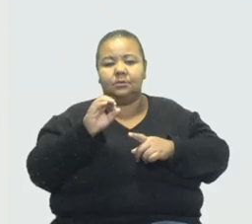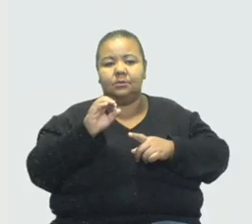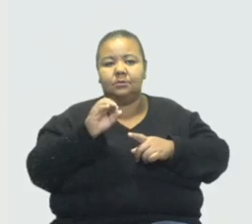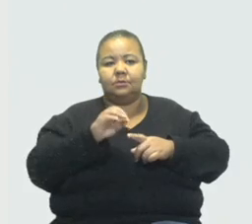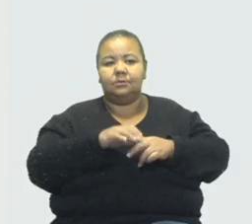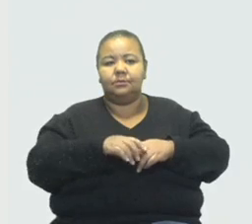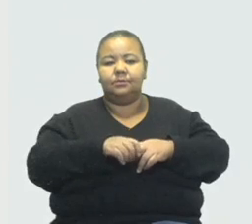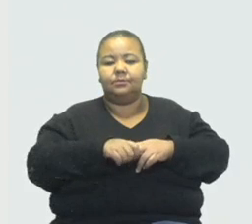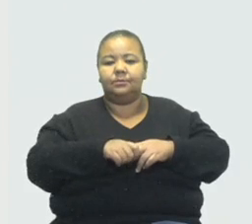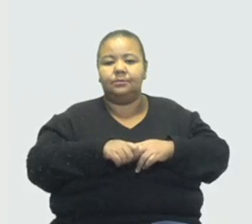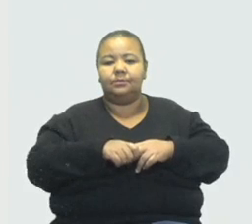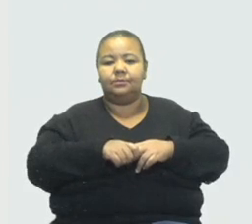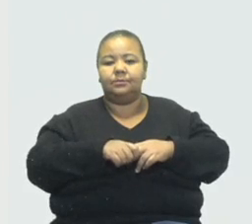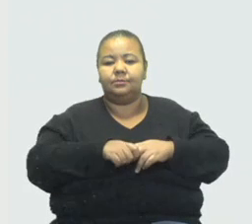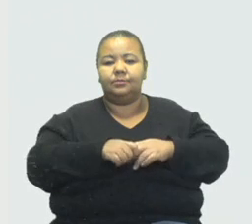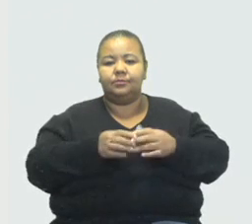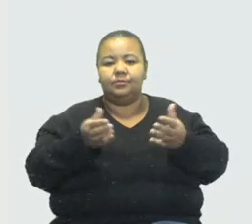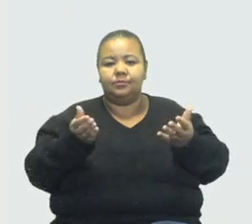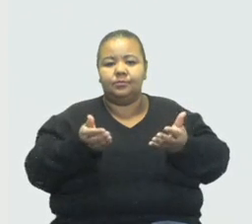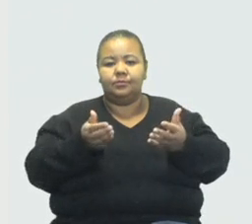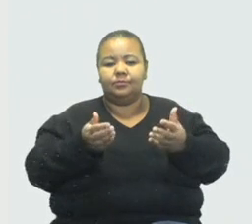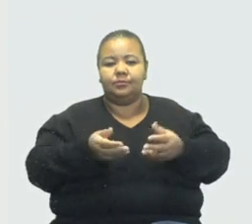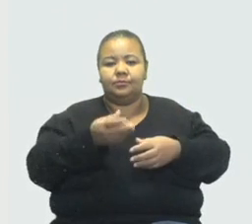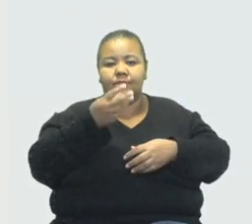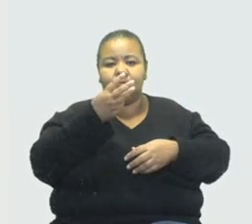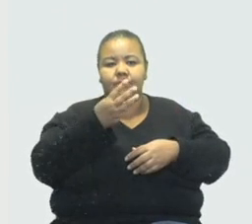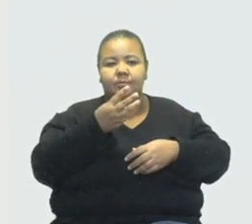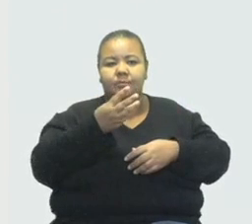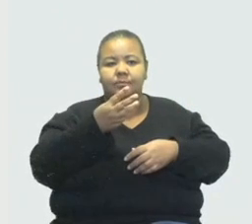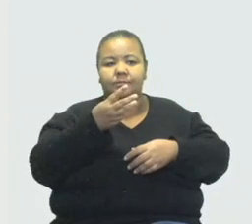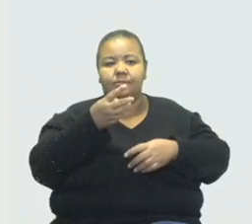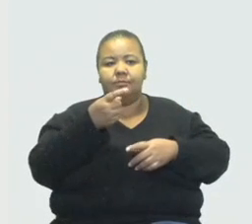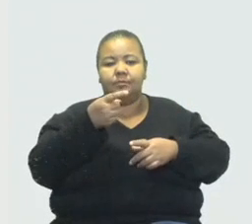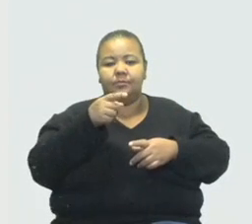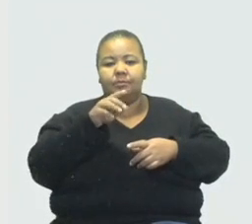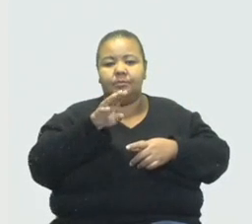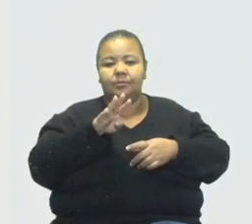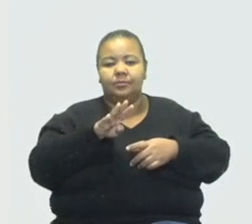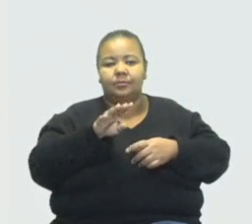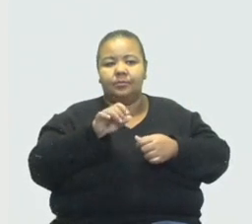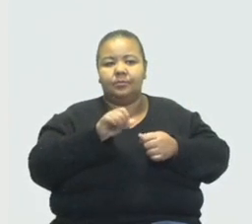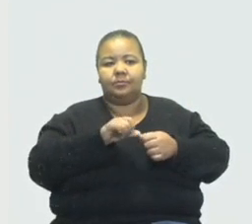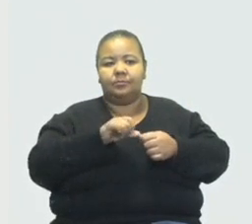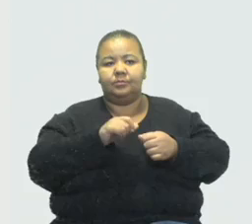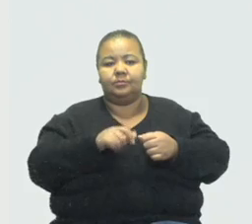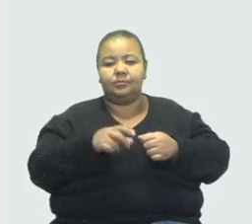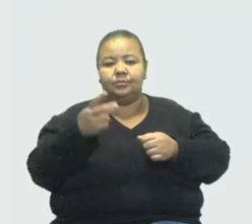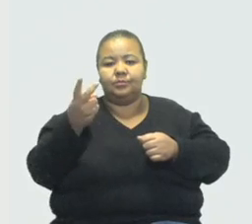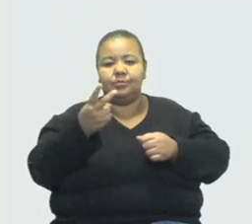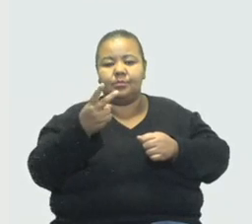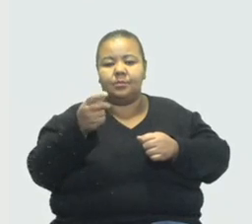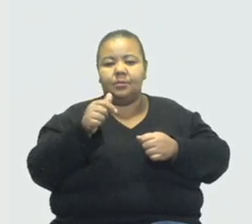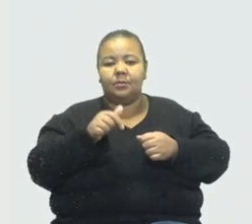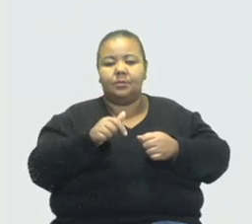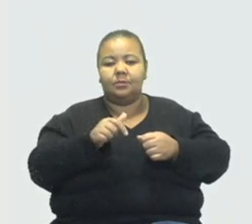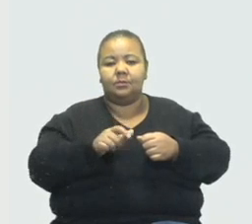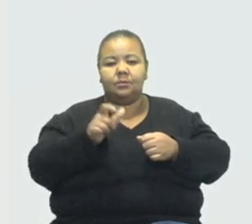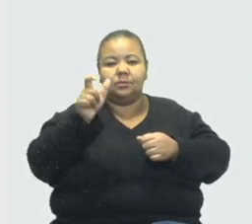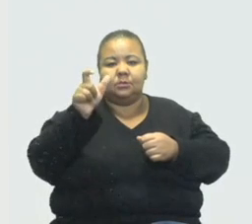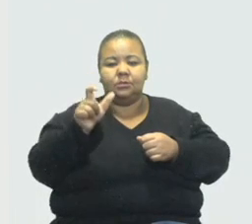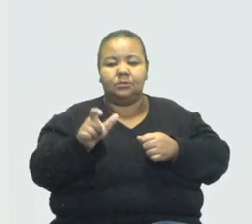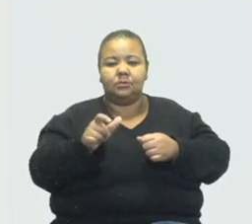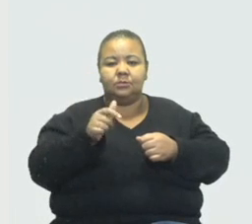0. Agora, 3 e 4, a gente vai fazer com a nossa segunda